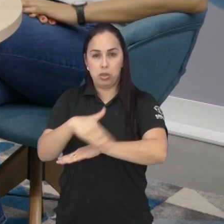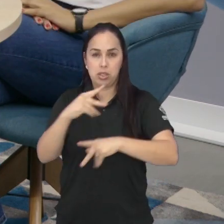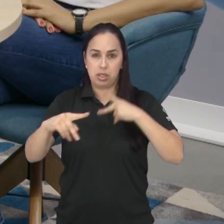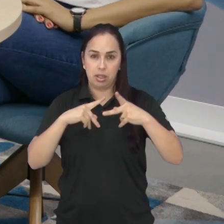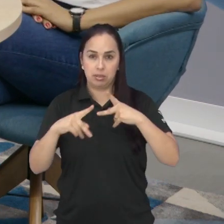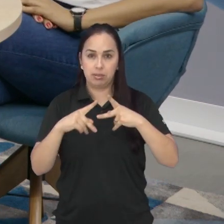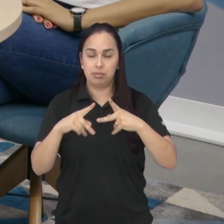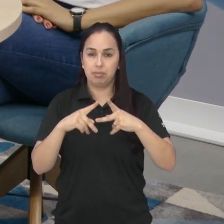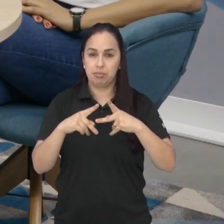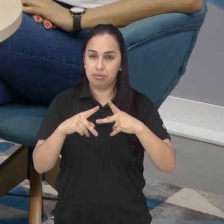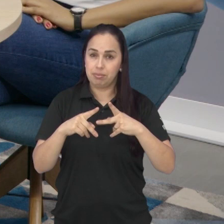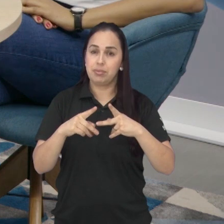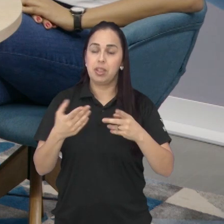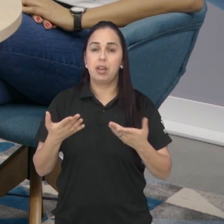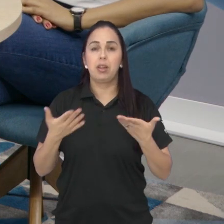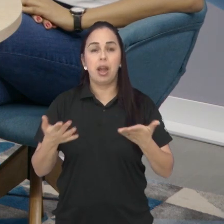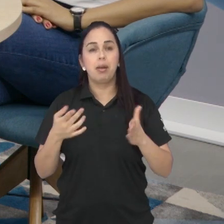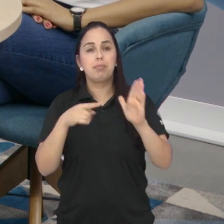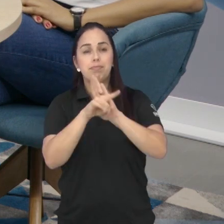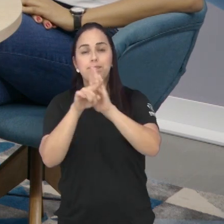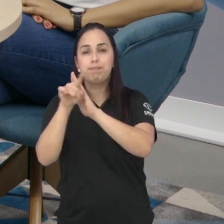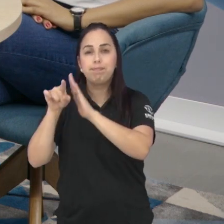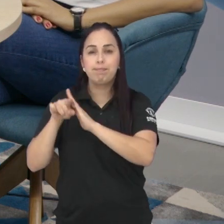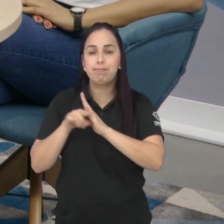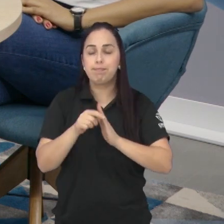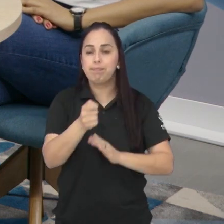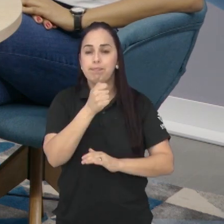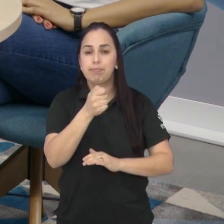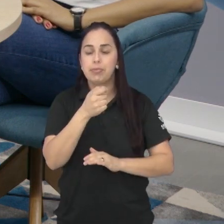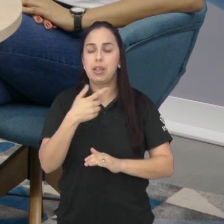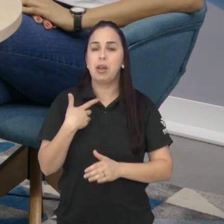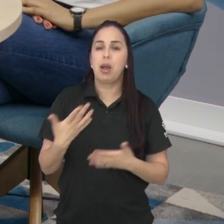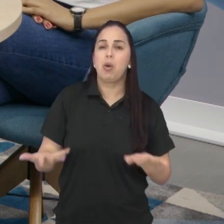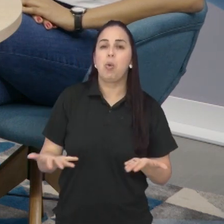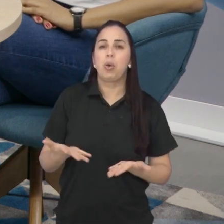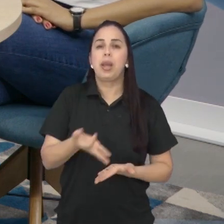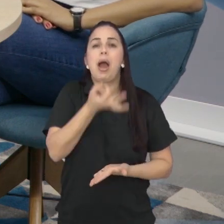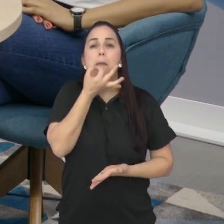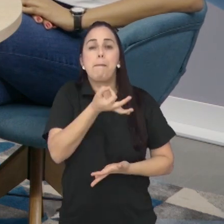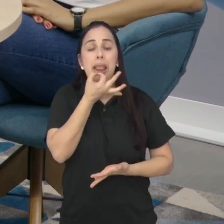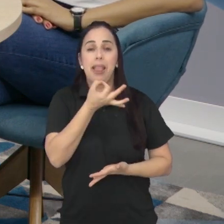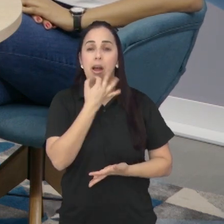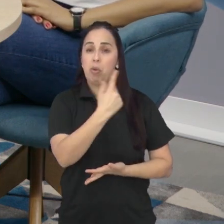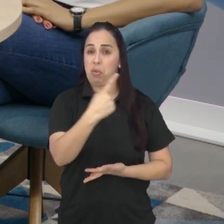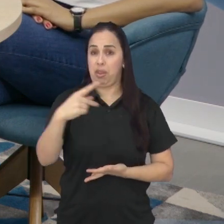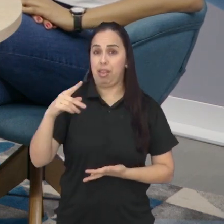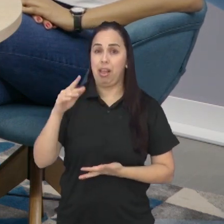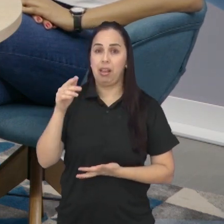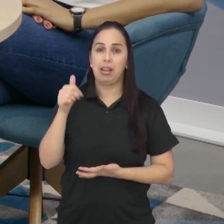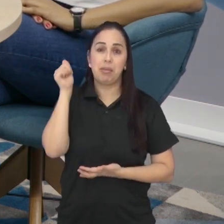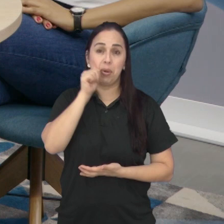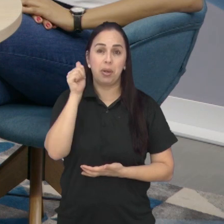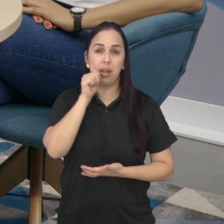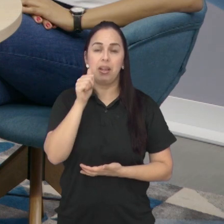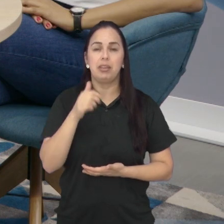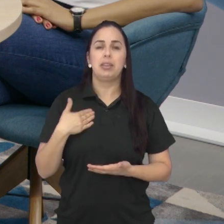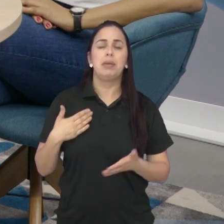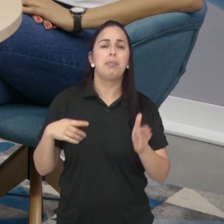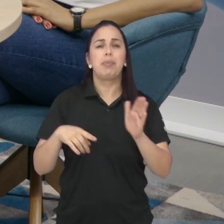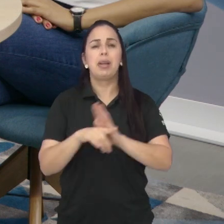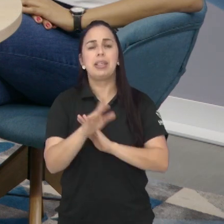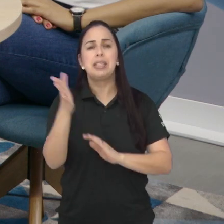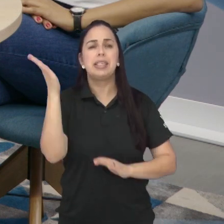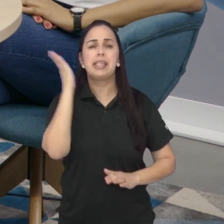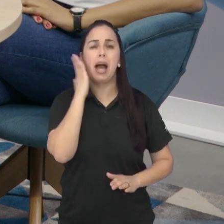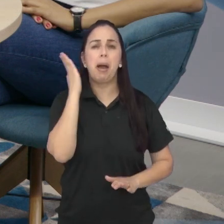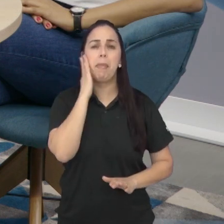fazer essa introdução, e eu queria começar falando o que as mulheres acham. Perguntei para algumas mulheres que passavam pelo local se